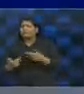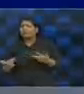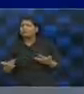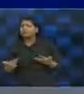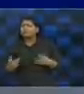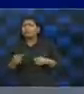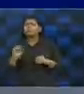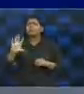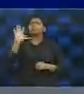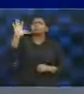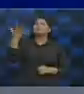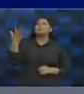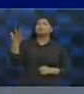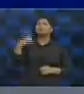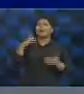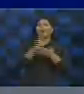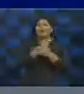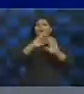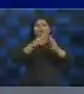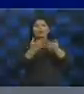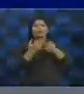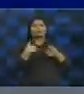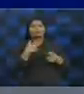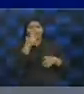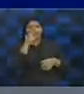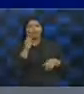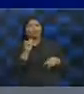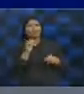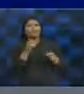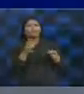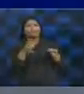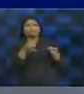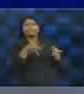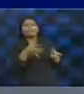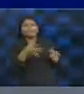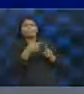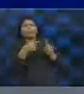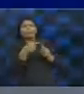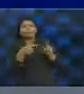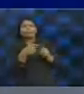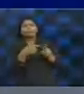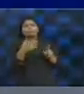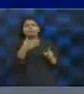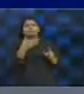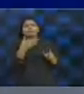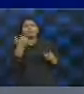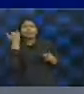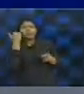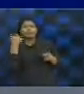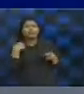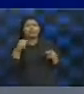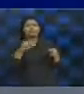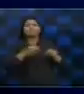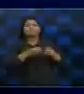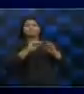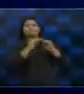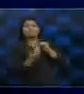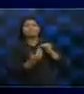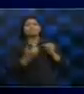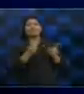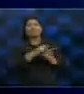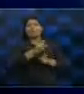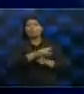foi feito nos últimos anos para diminuir esse déficit de 173 escolas alugadas em prédios improvisados? 2 minutos,